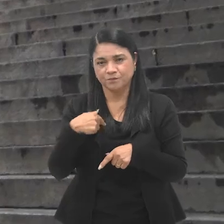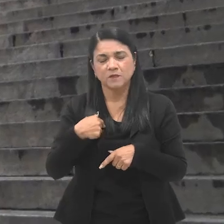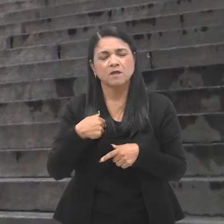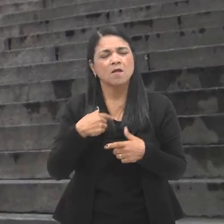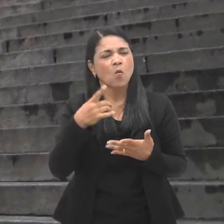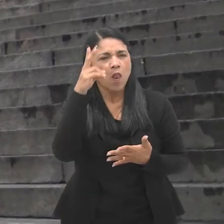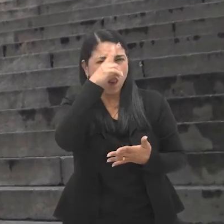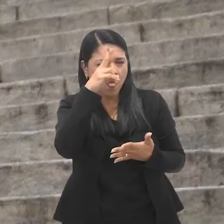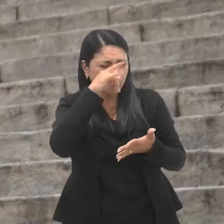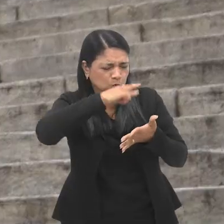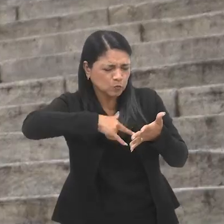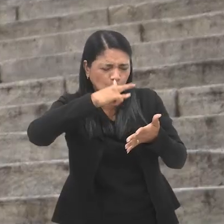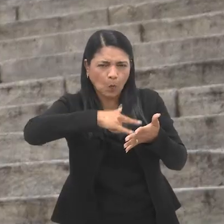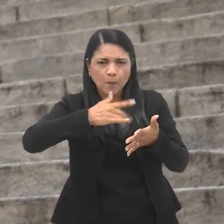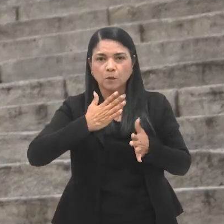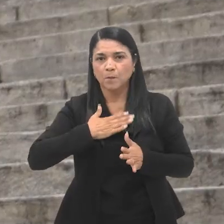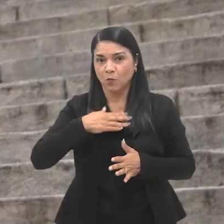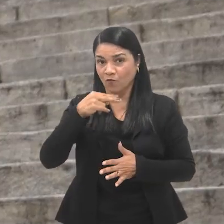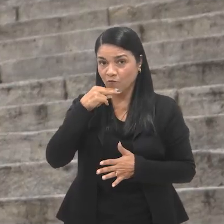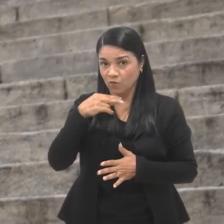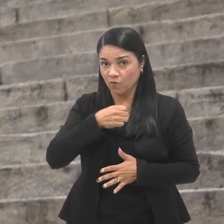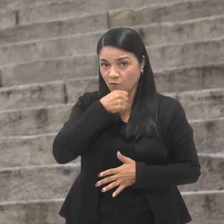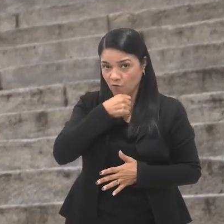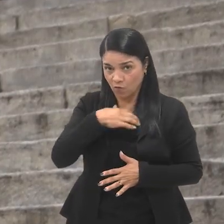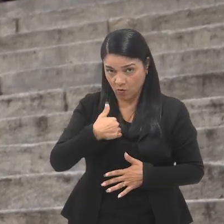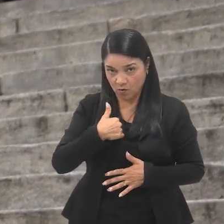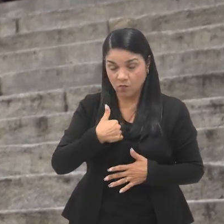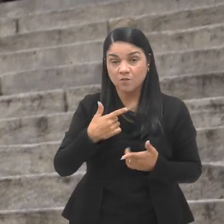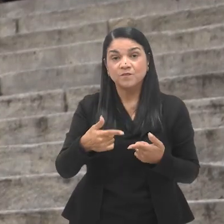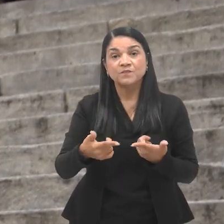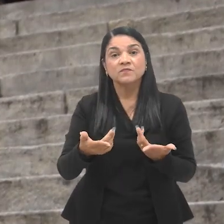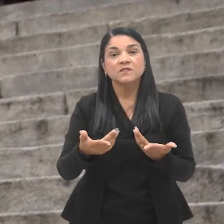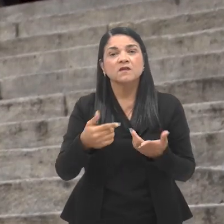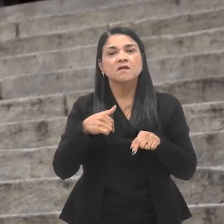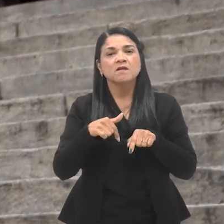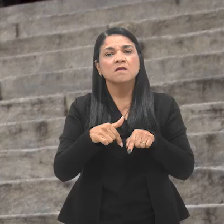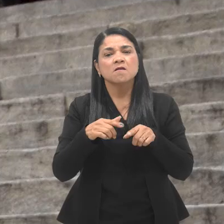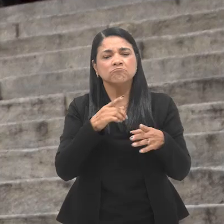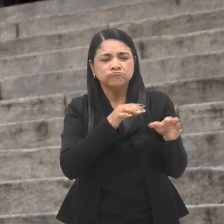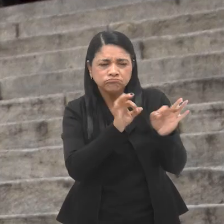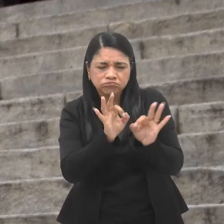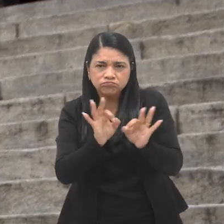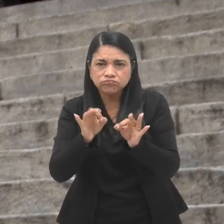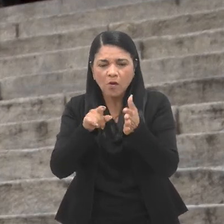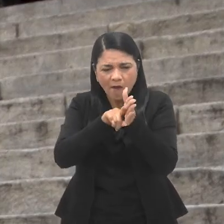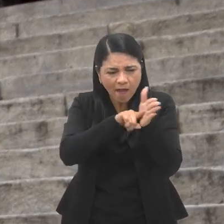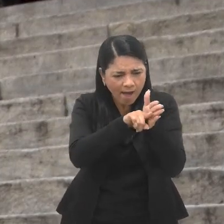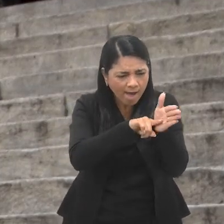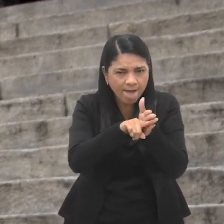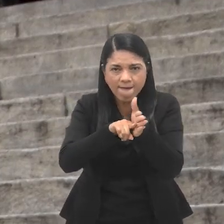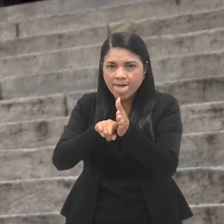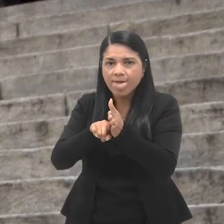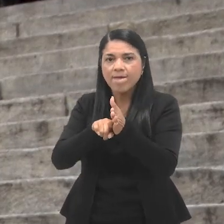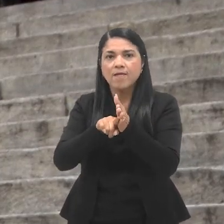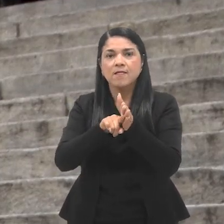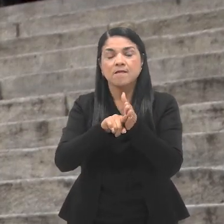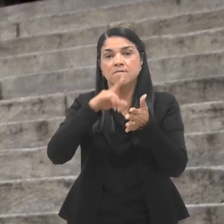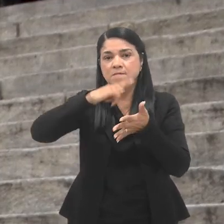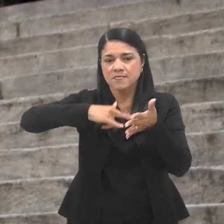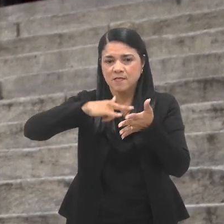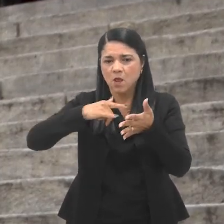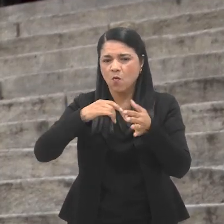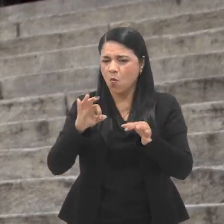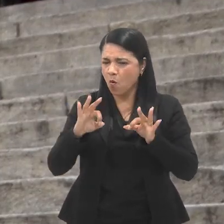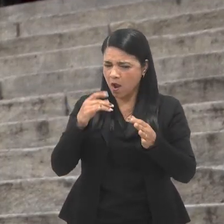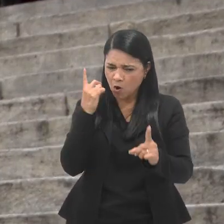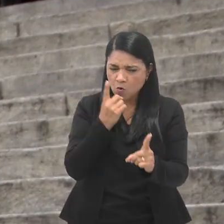Lendo esse acervo dele, documentos, uma série de cadernos de encargos. Caderno de encargos é uma relação de materiais, etc. Tem um que eu